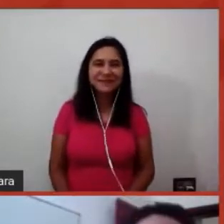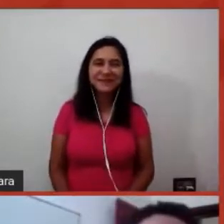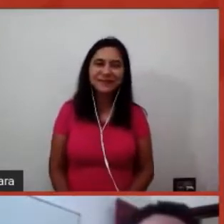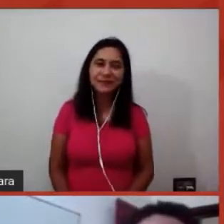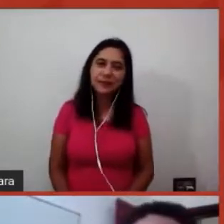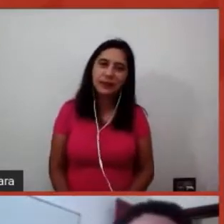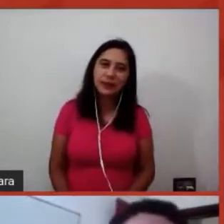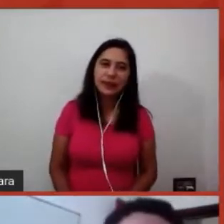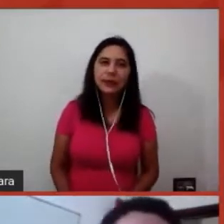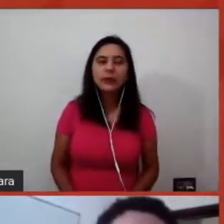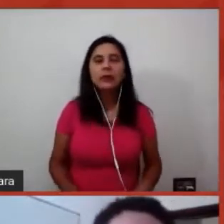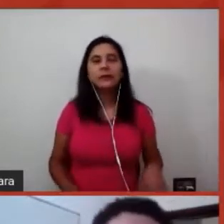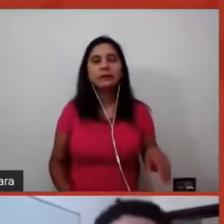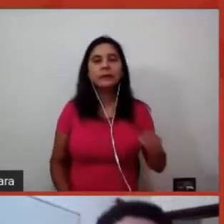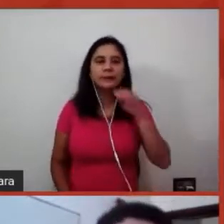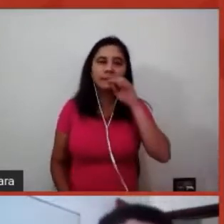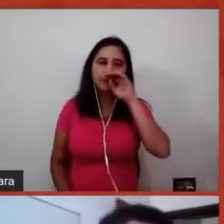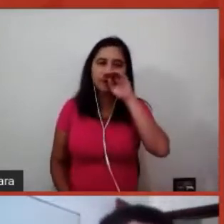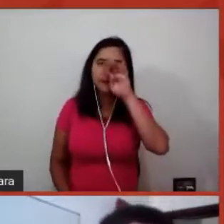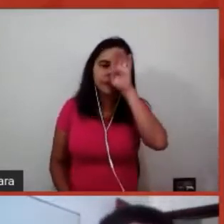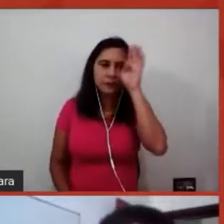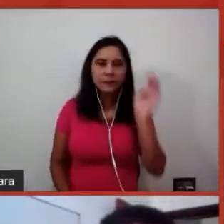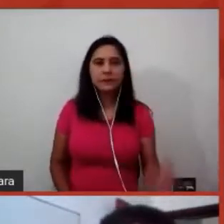Normalmente se divide aí,